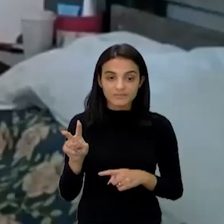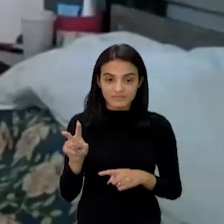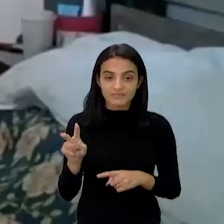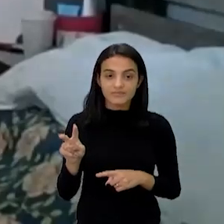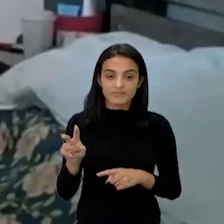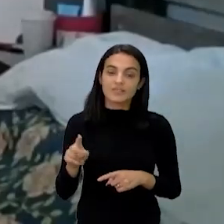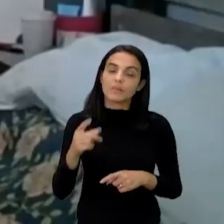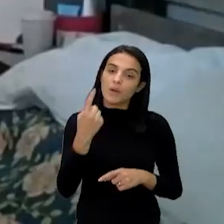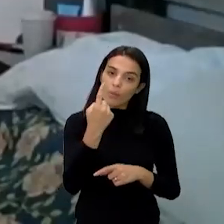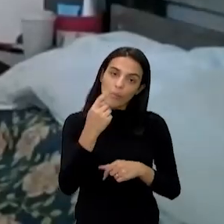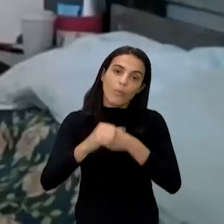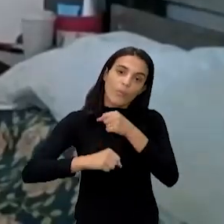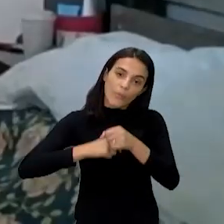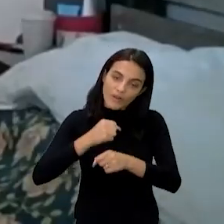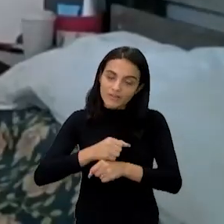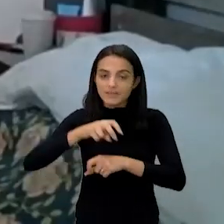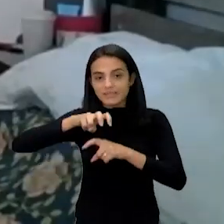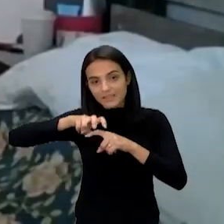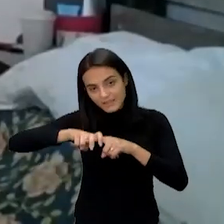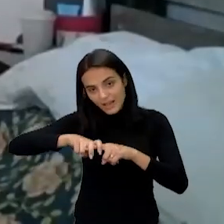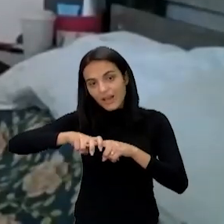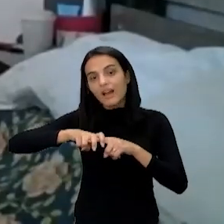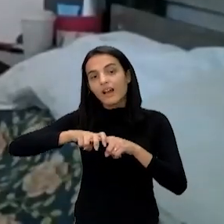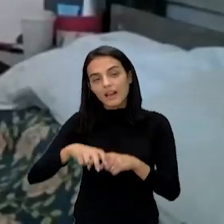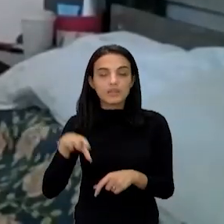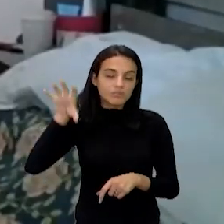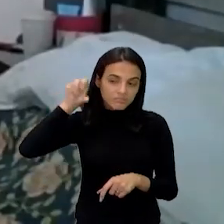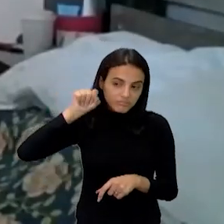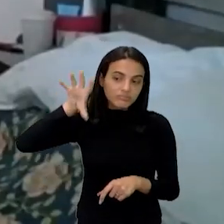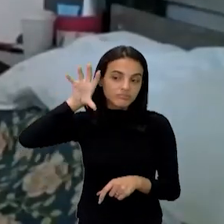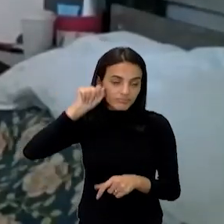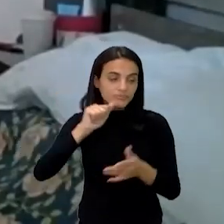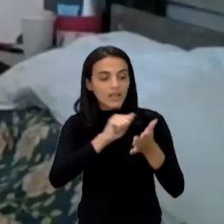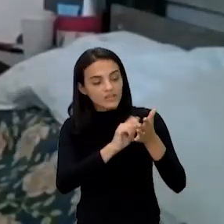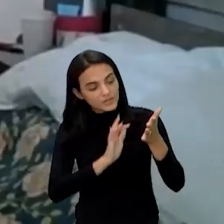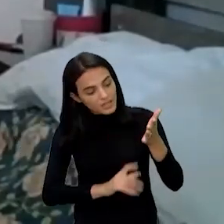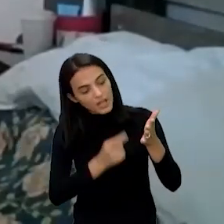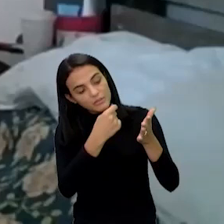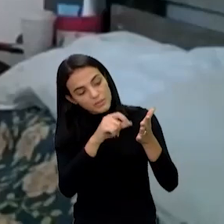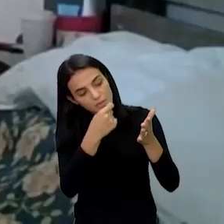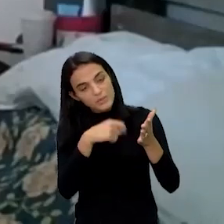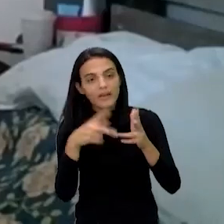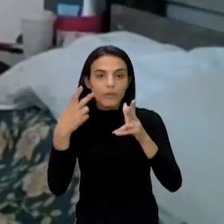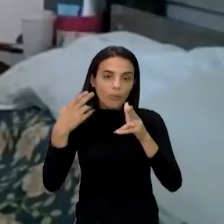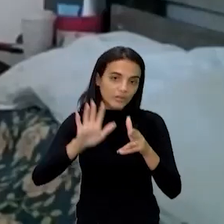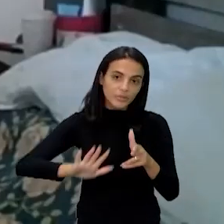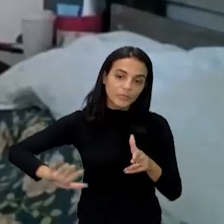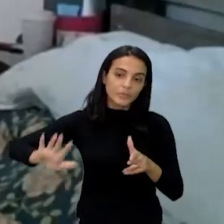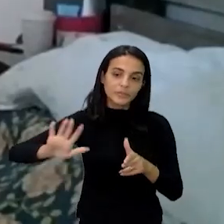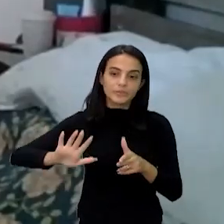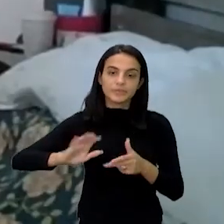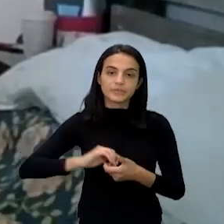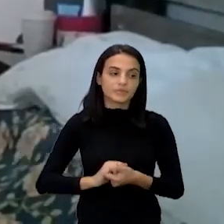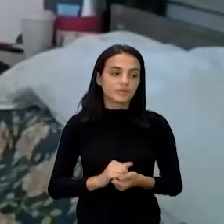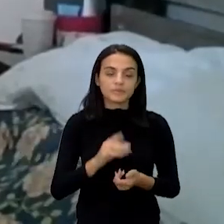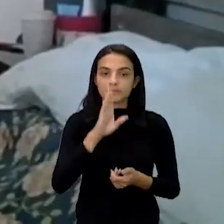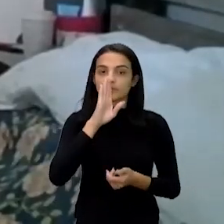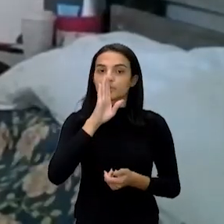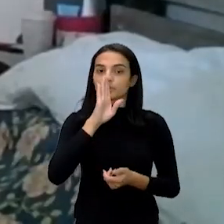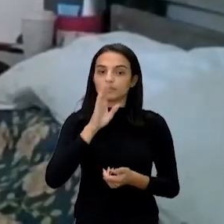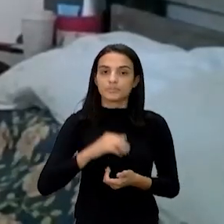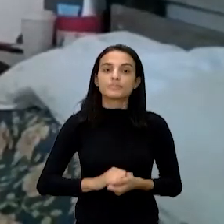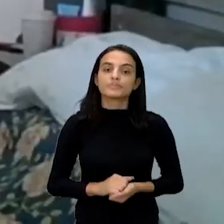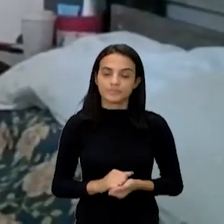um ano sentado, escutando, fazendo exercícios iguais a todo mundo, e ali quieto e não podendo